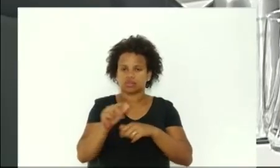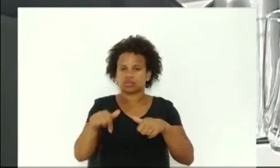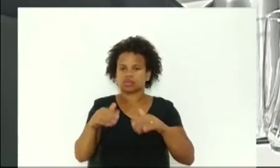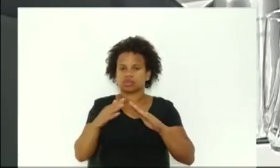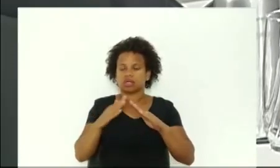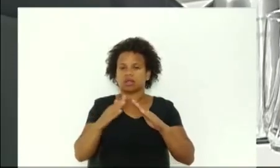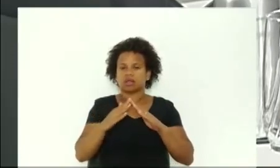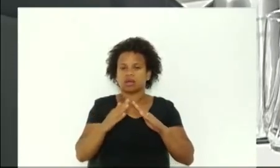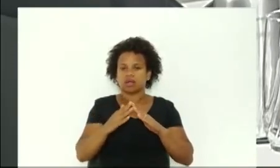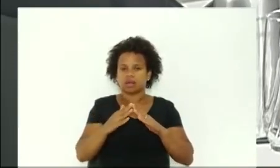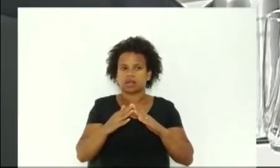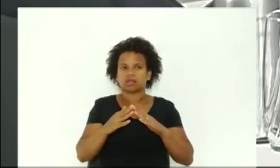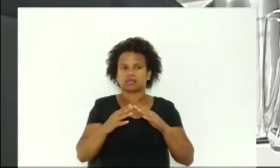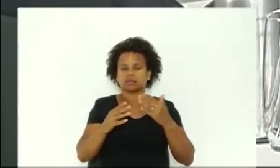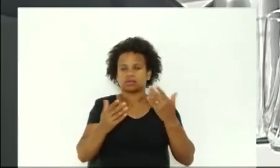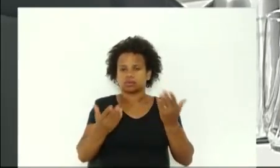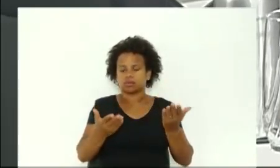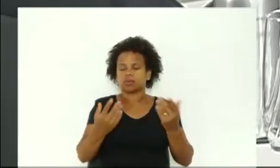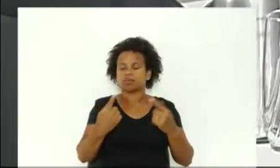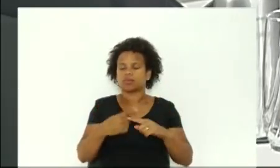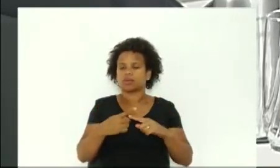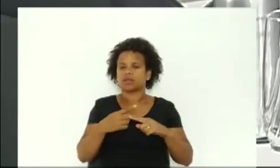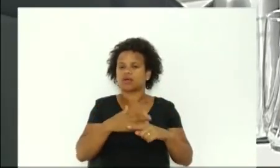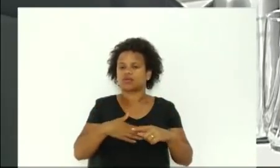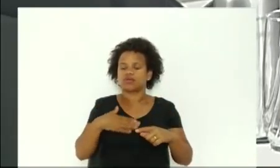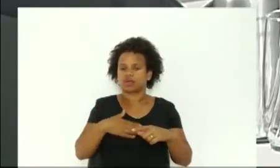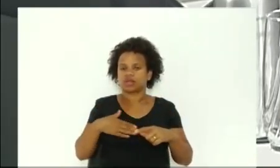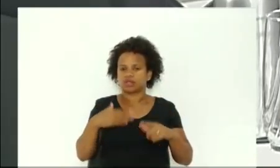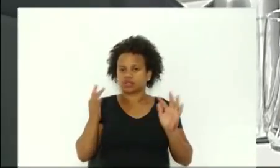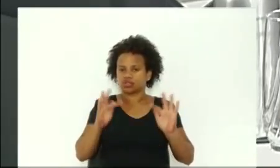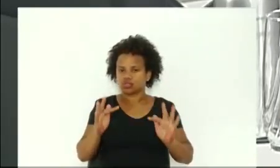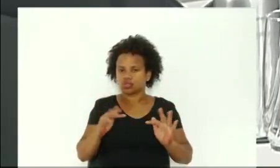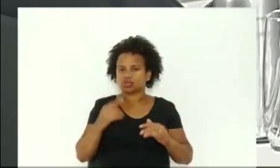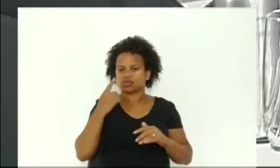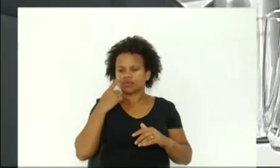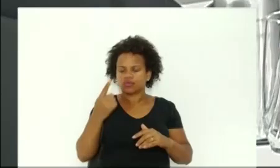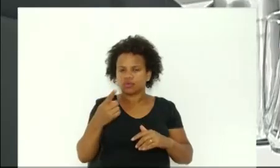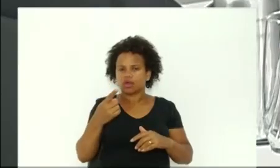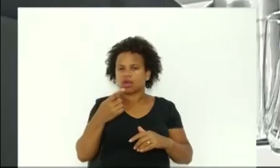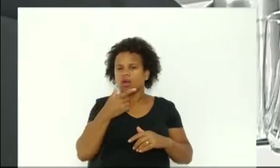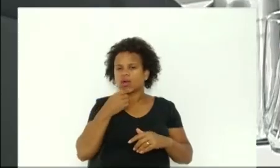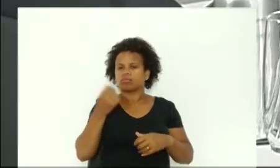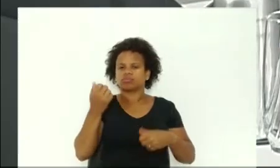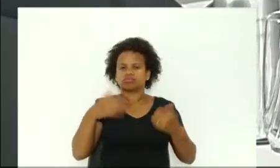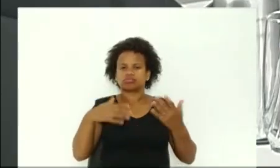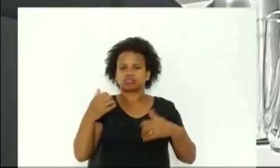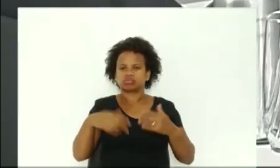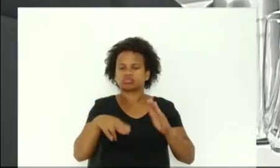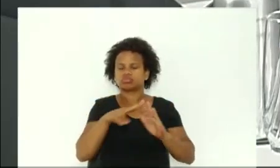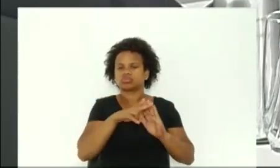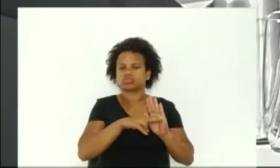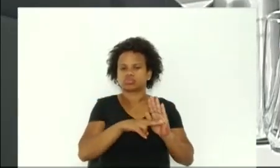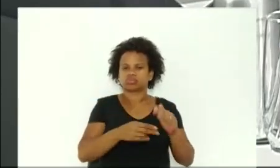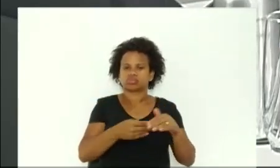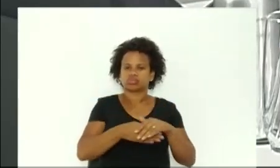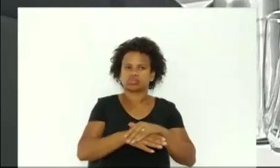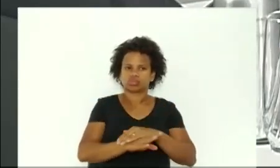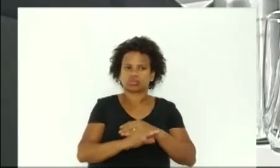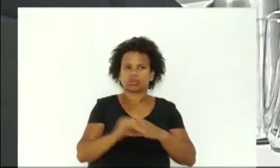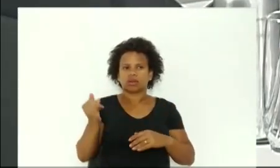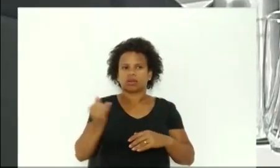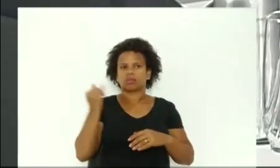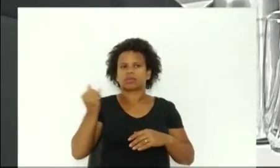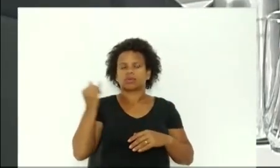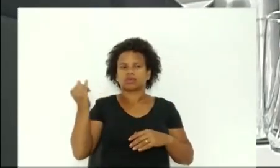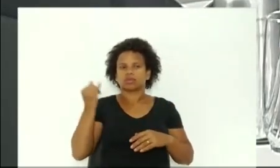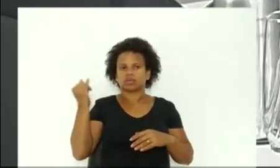gente fica feliz porque você, a gente vê aí um homem versado em costumes e normas do nosso município, isso é importante, é fundamental,